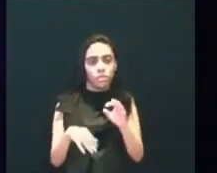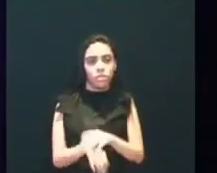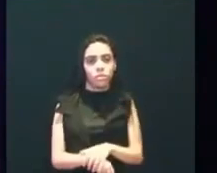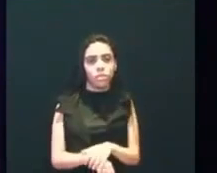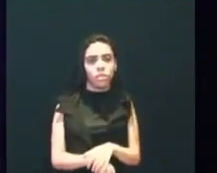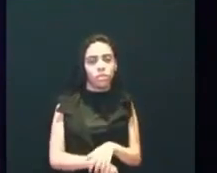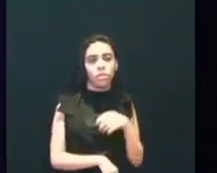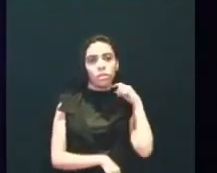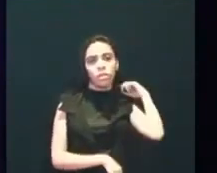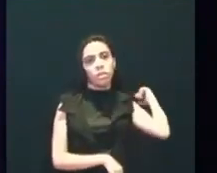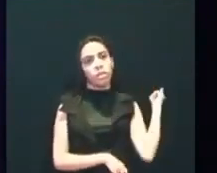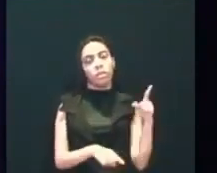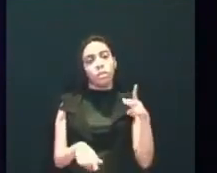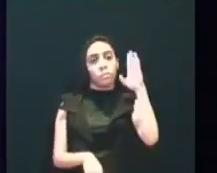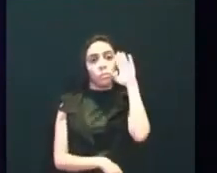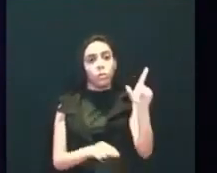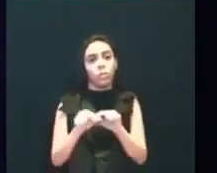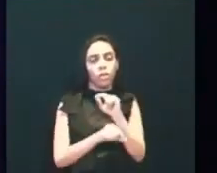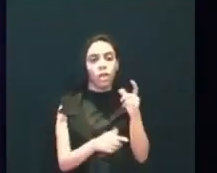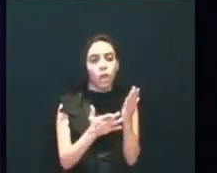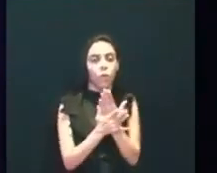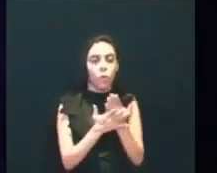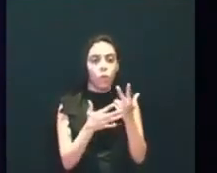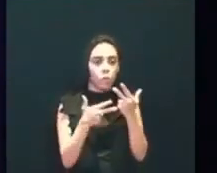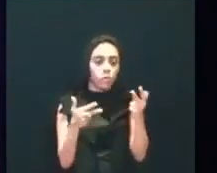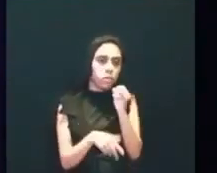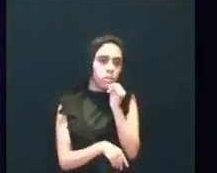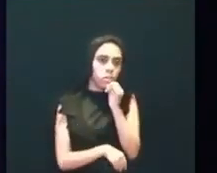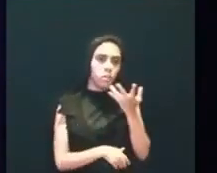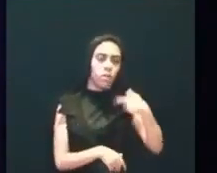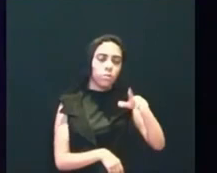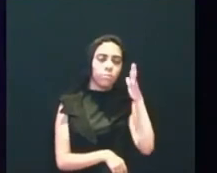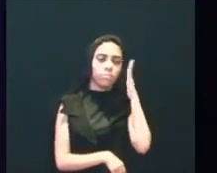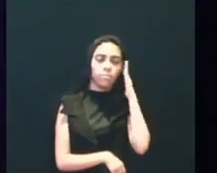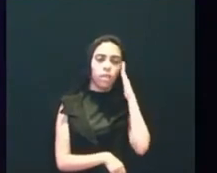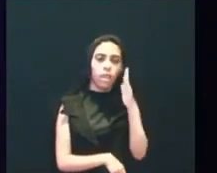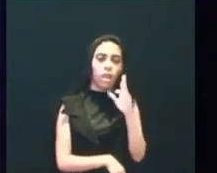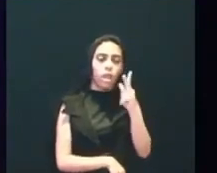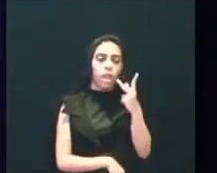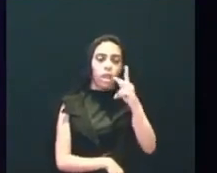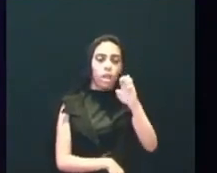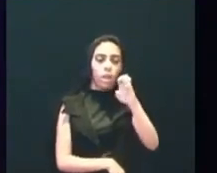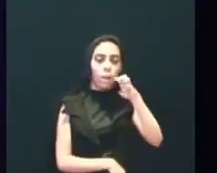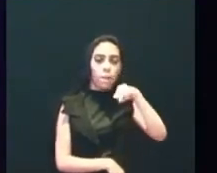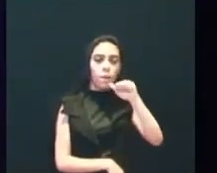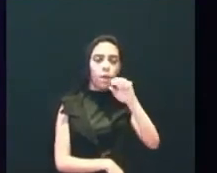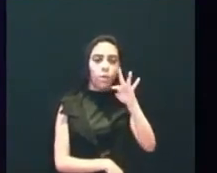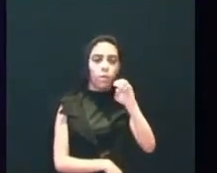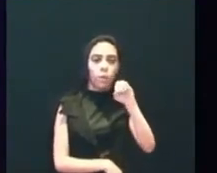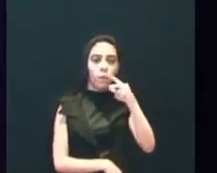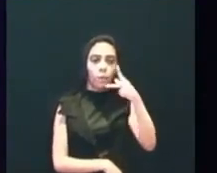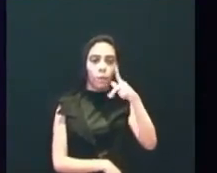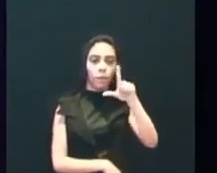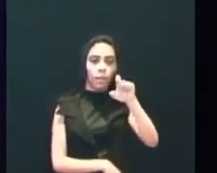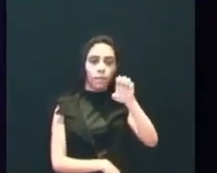saúde, principalmente algumas situações relacionadas com o que a gente chama hoje, conhece de hematopoiese clonal. Existem